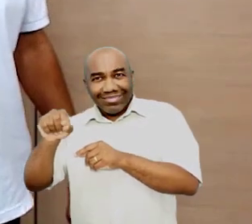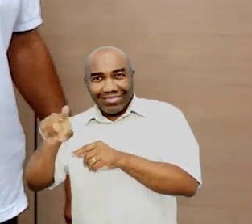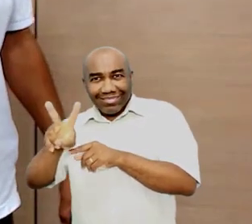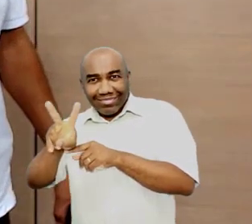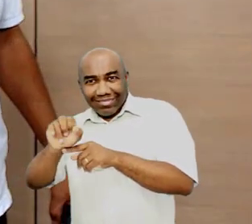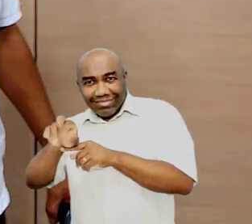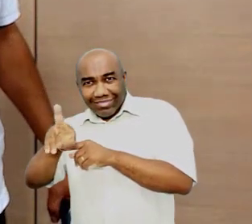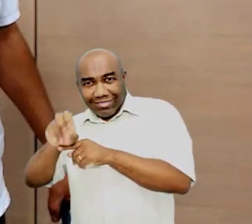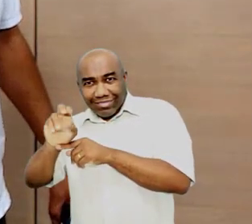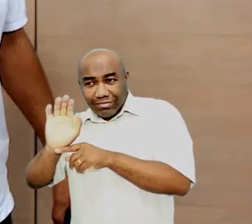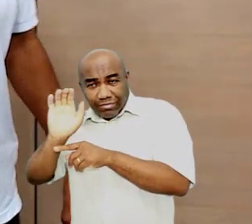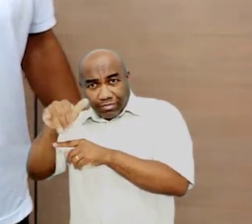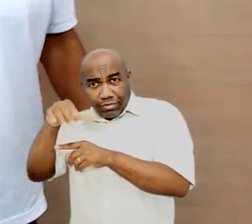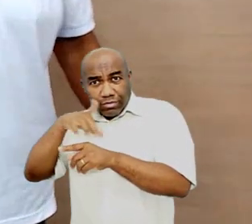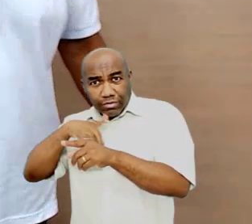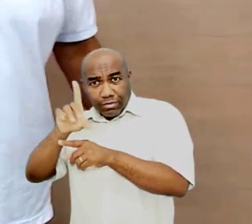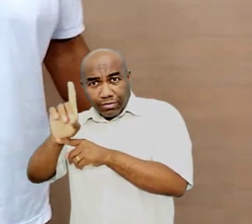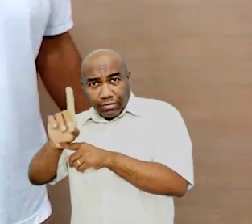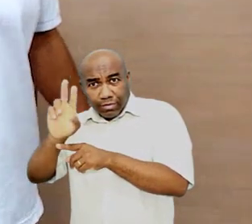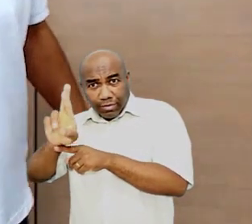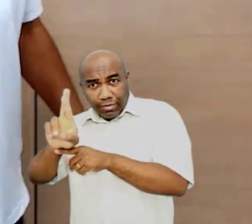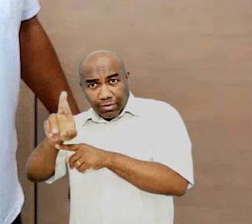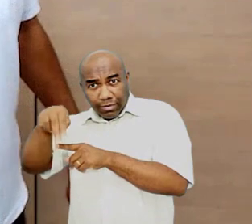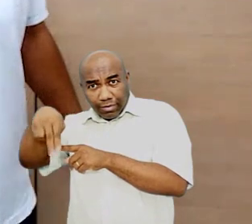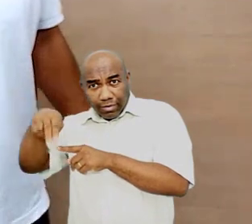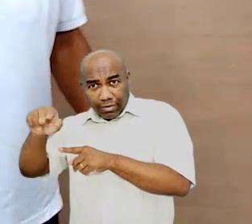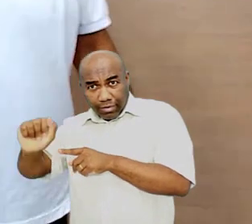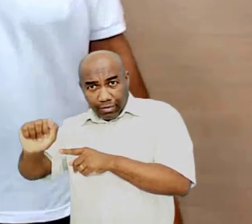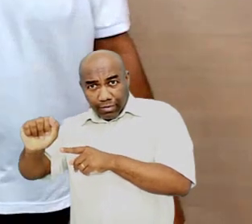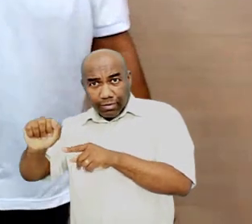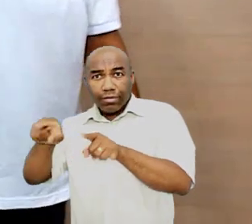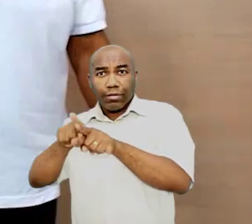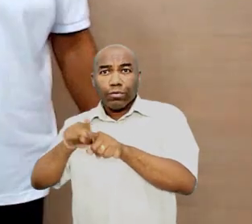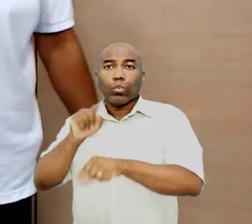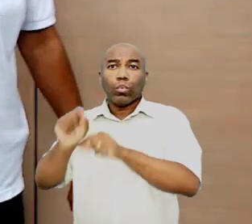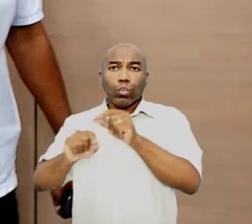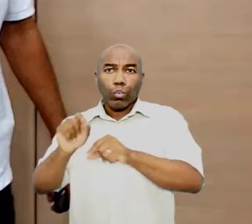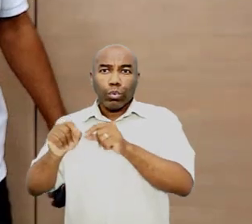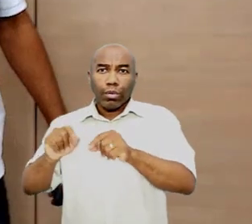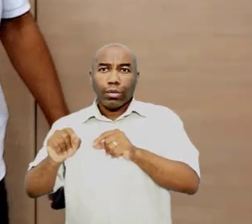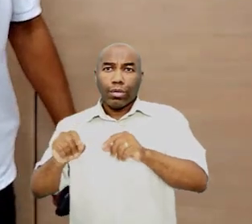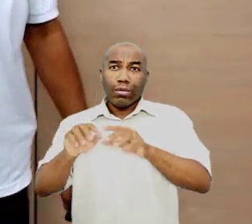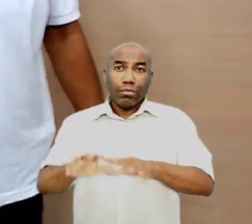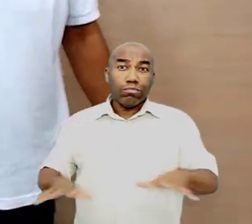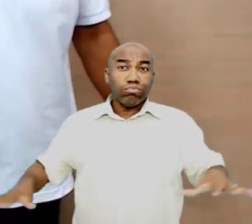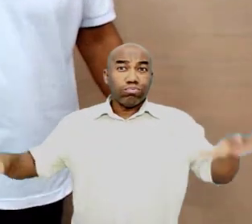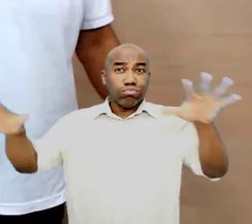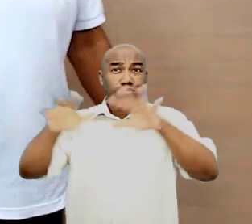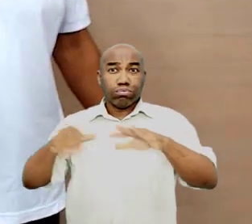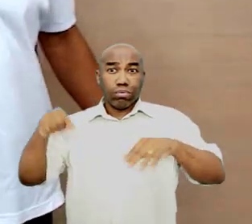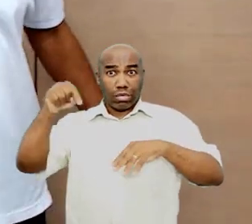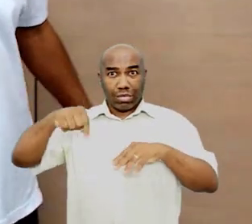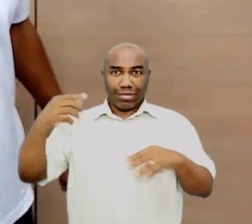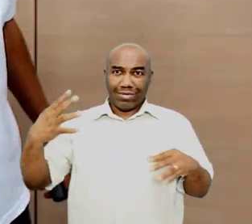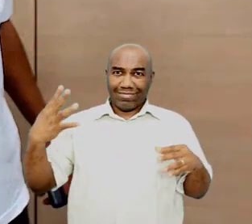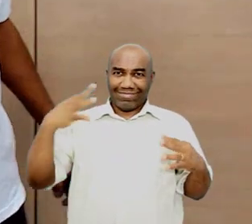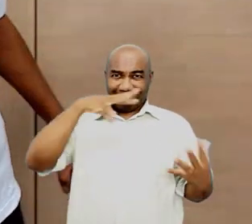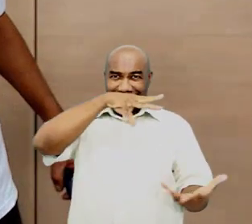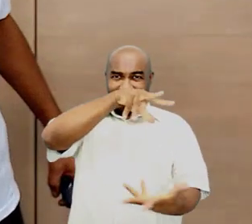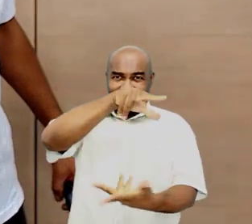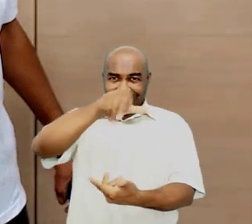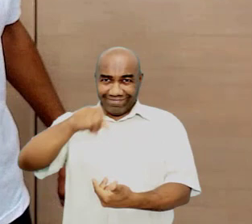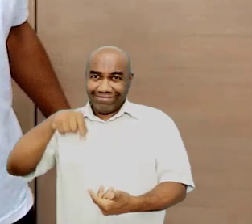Vírus são os únicos aqui na Terra onde o RNA ele tem